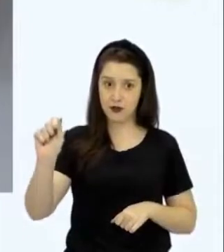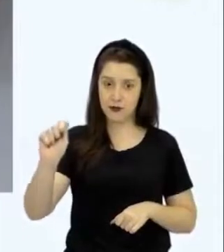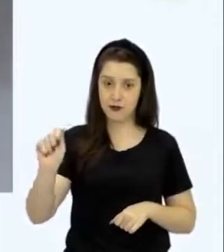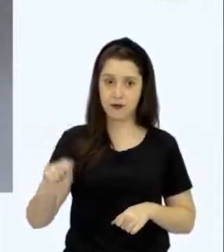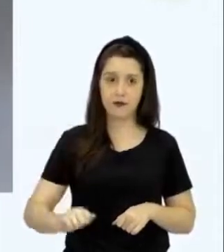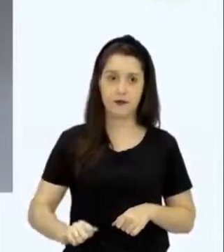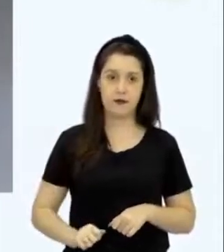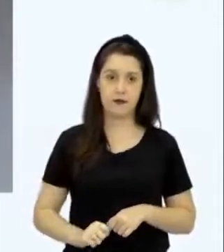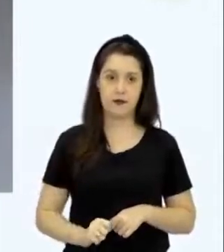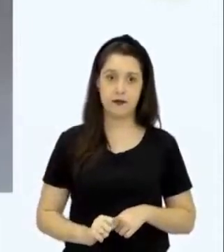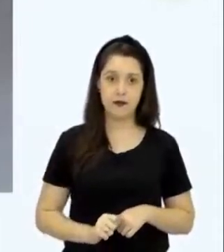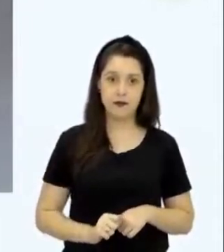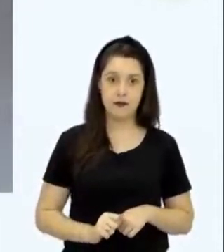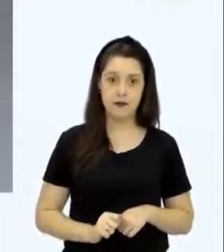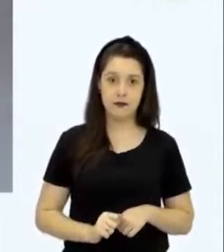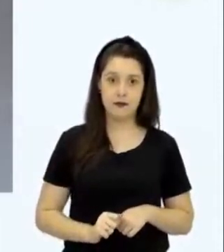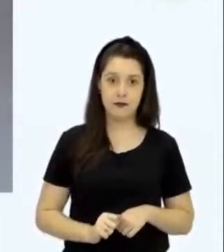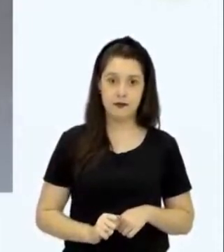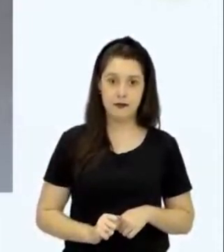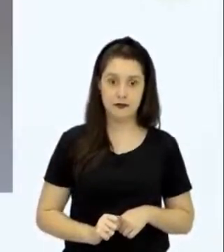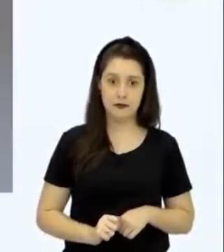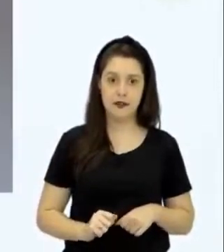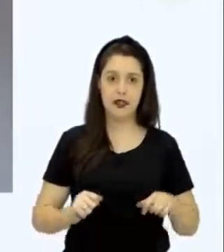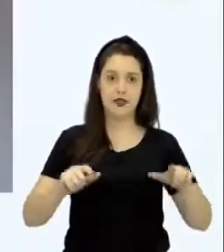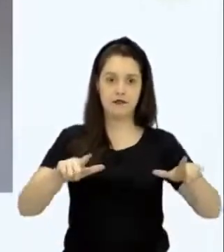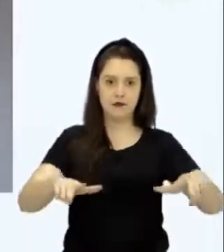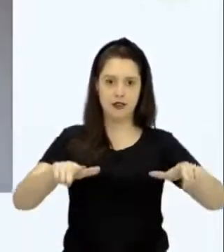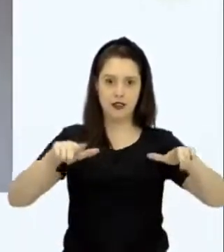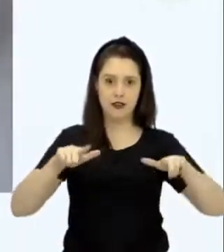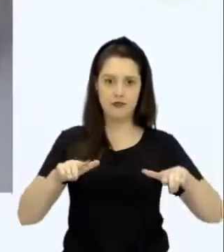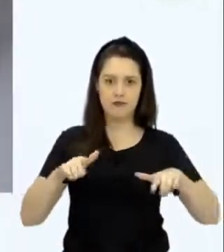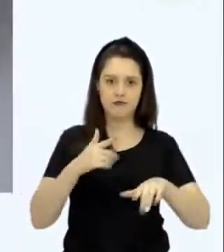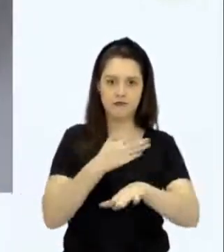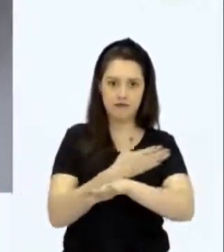e a nossa protoboard ou placa de ensaio.